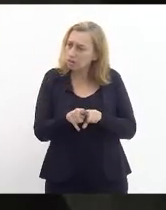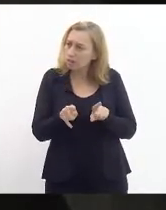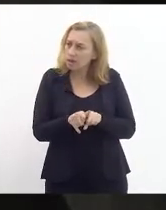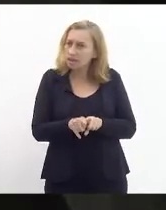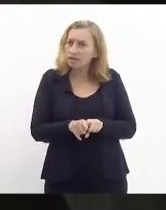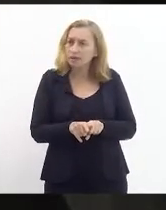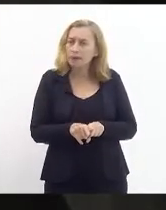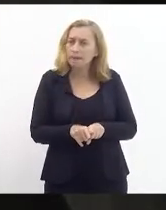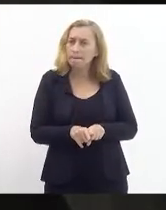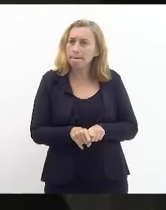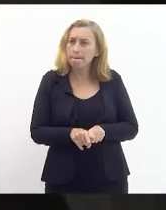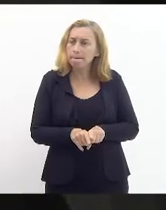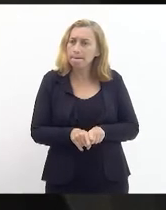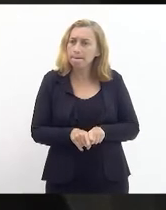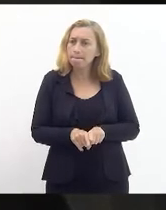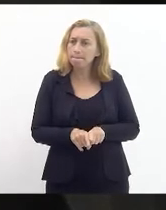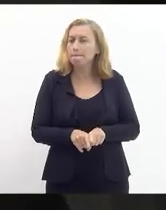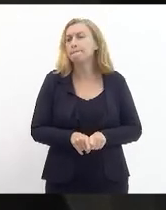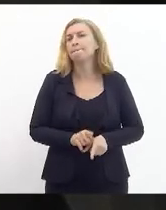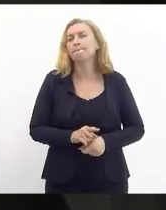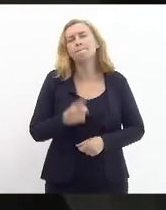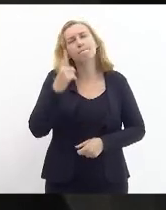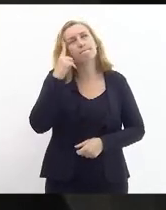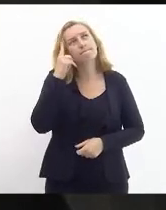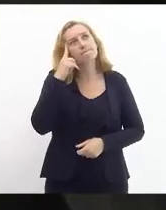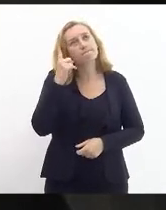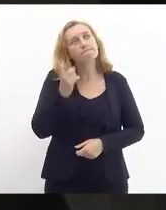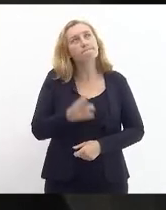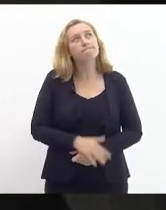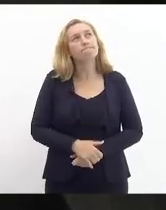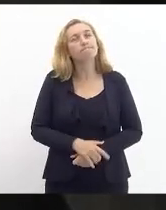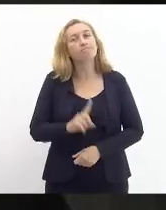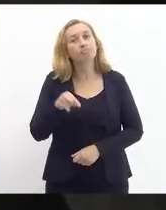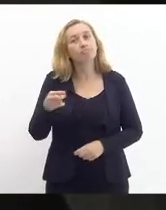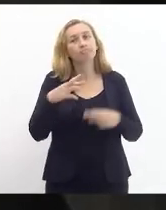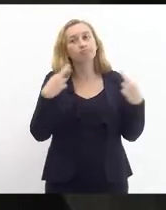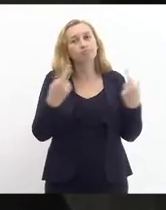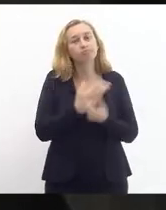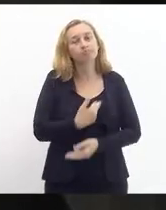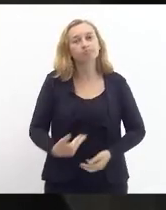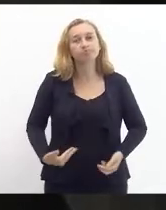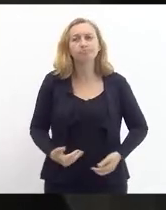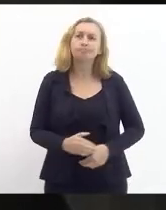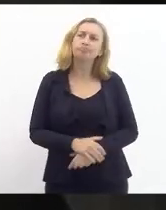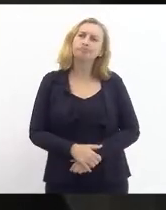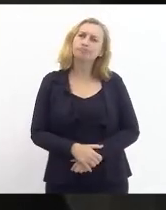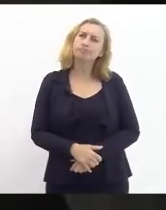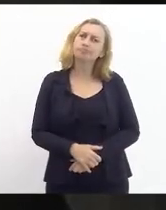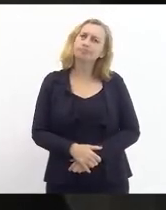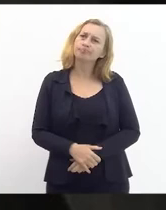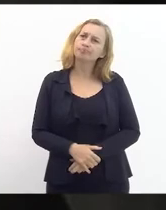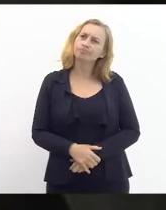a esses essas primeiras reflexões decorrente da audiência é a seguinte e os anos